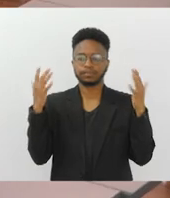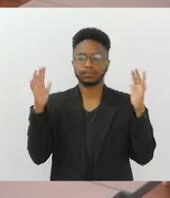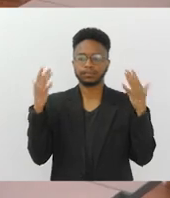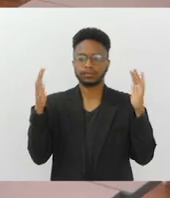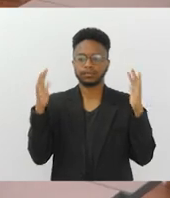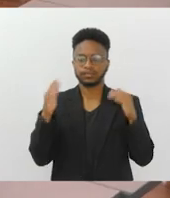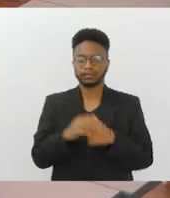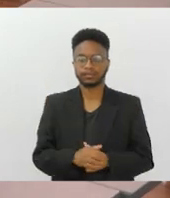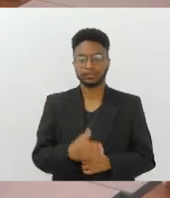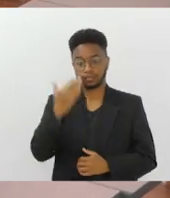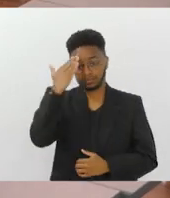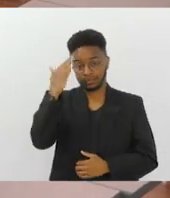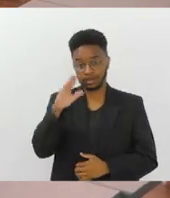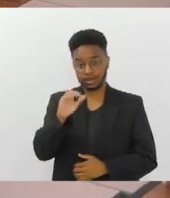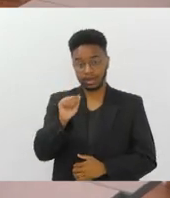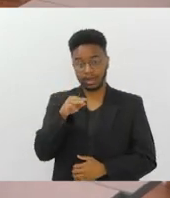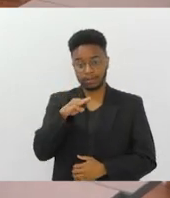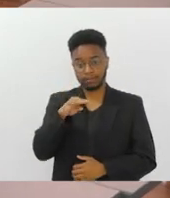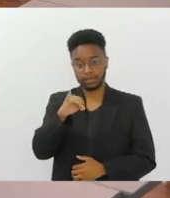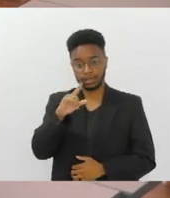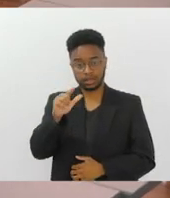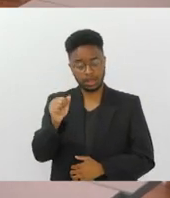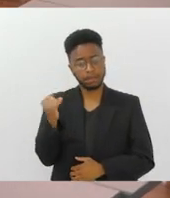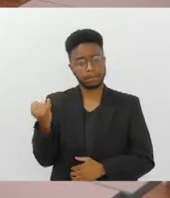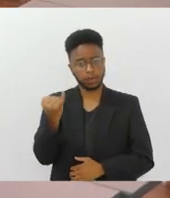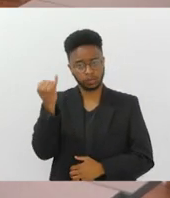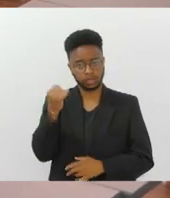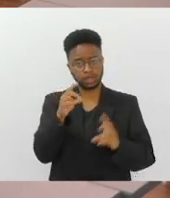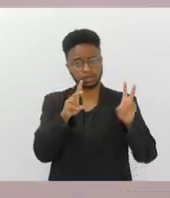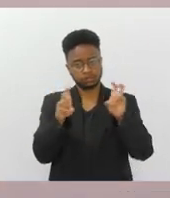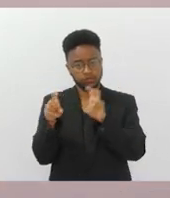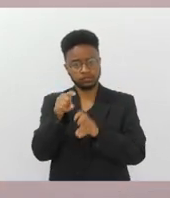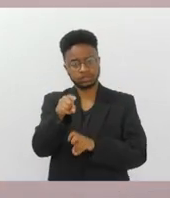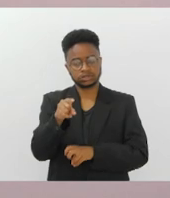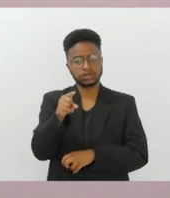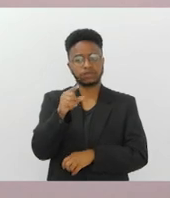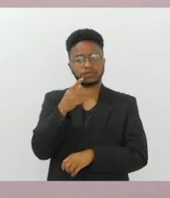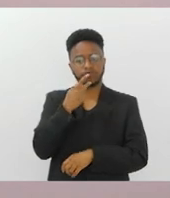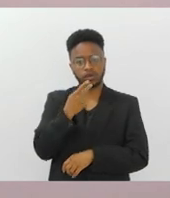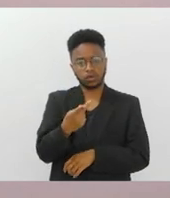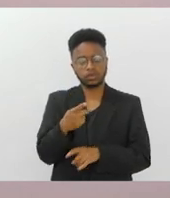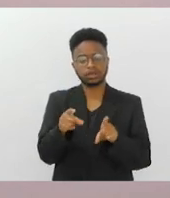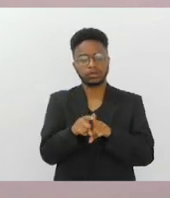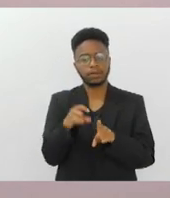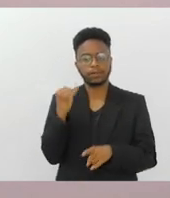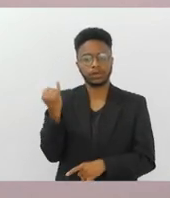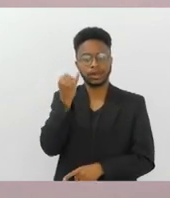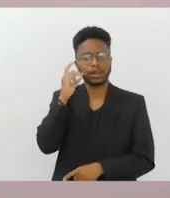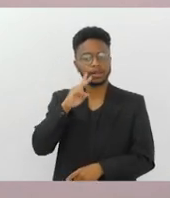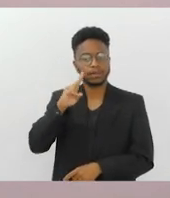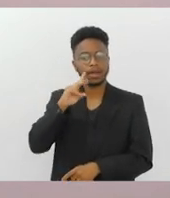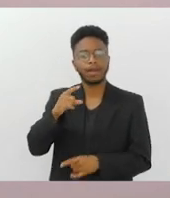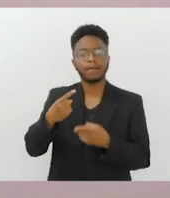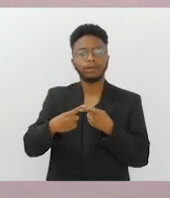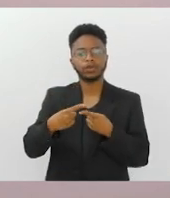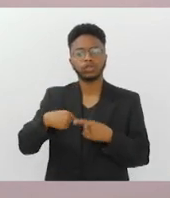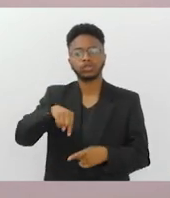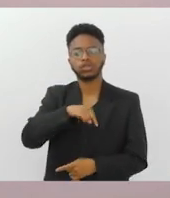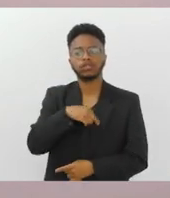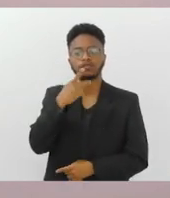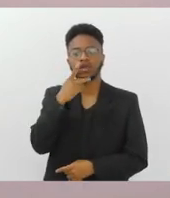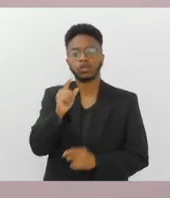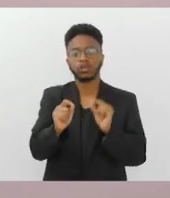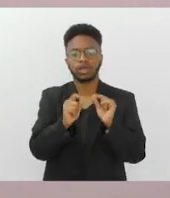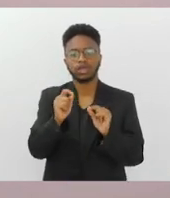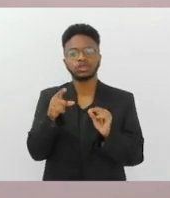Muito obrigada, Camila. Super importante relembrar, né, porque a gente fala, mas estamos falando aqui